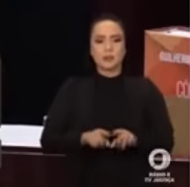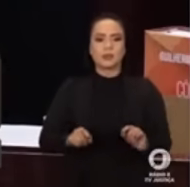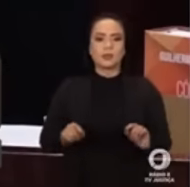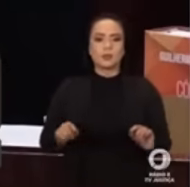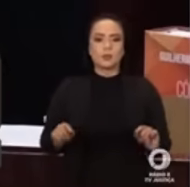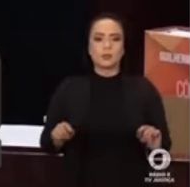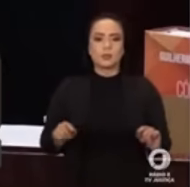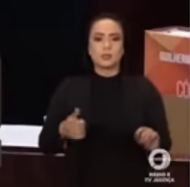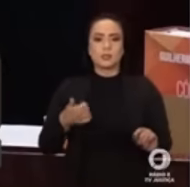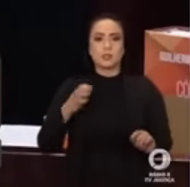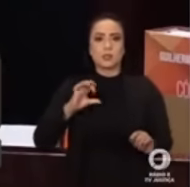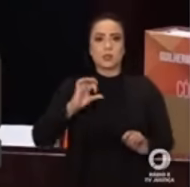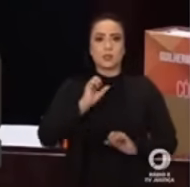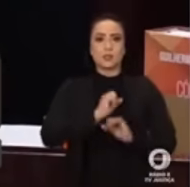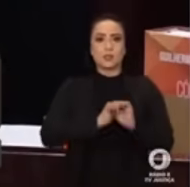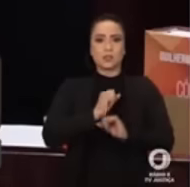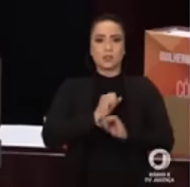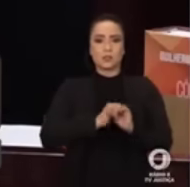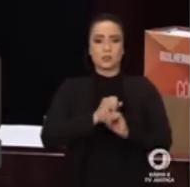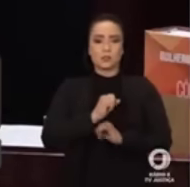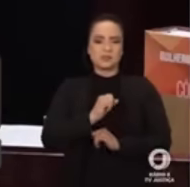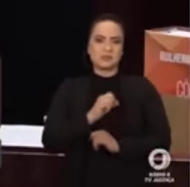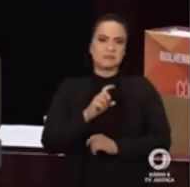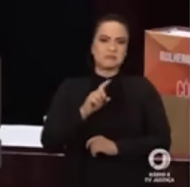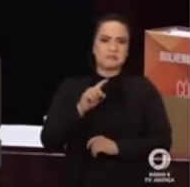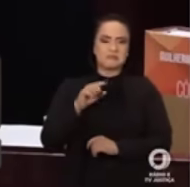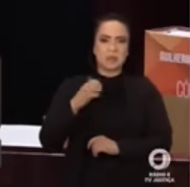esses 19 anos e meio